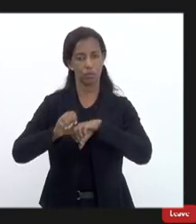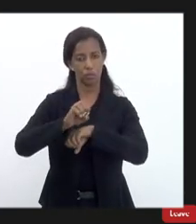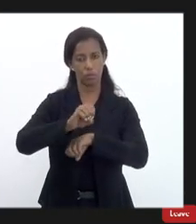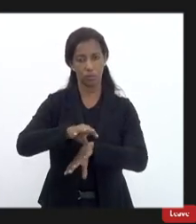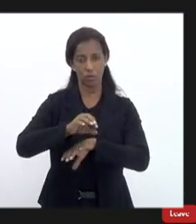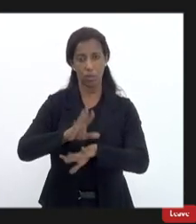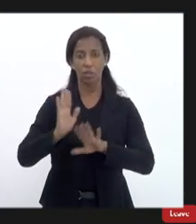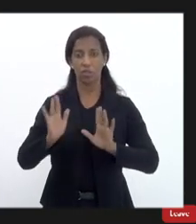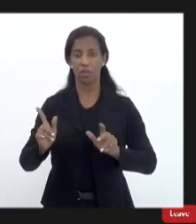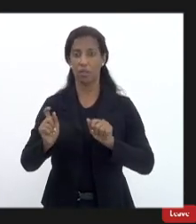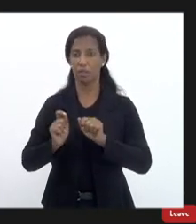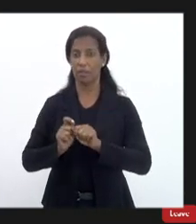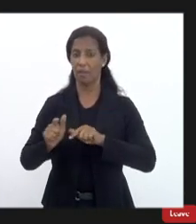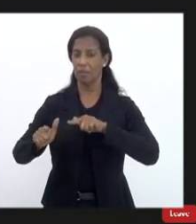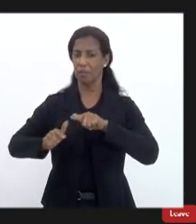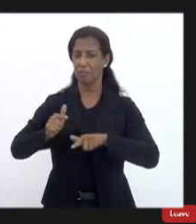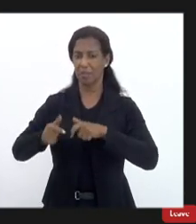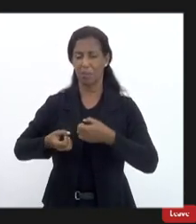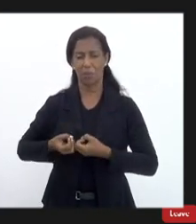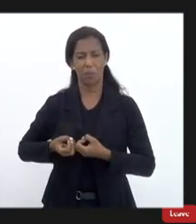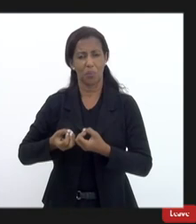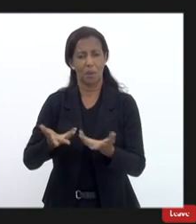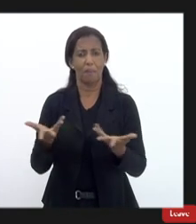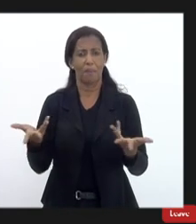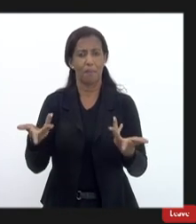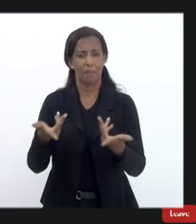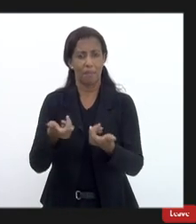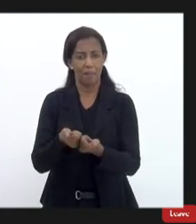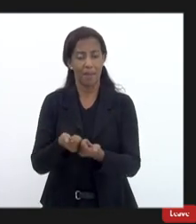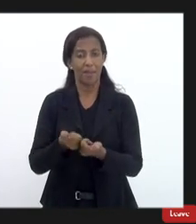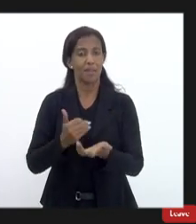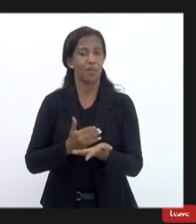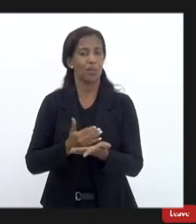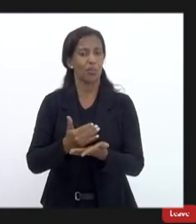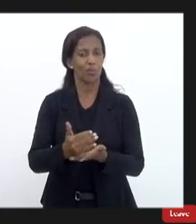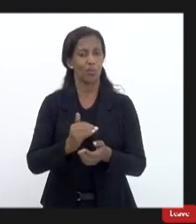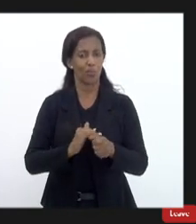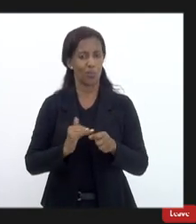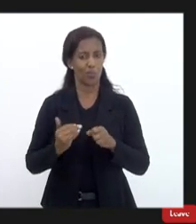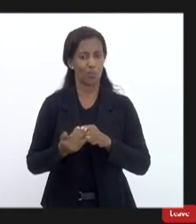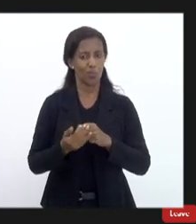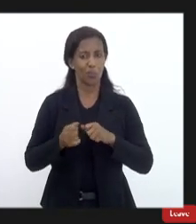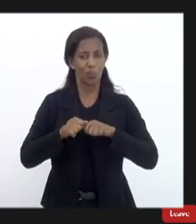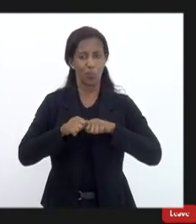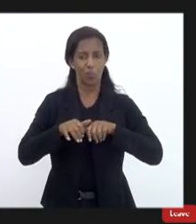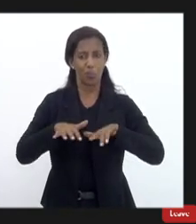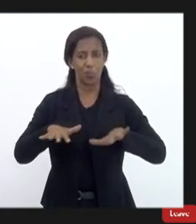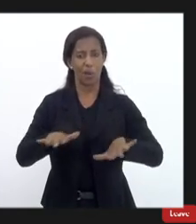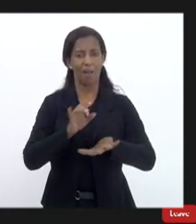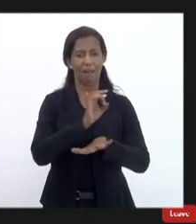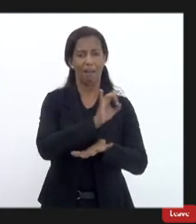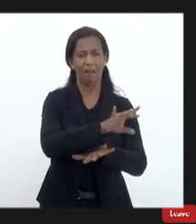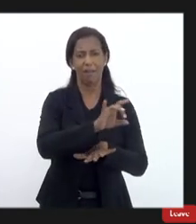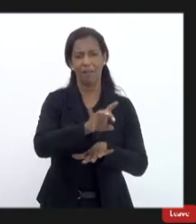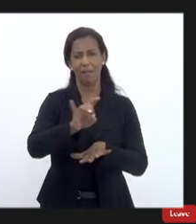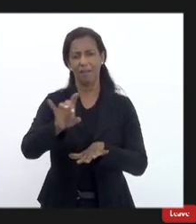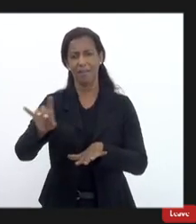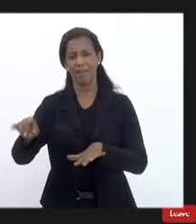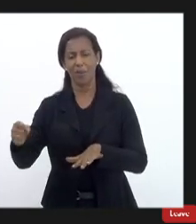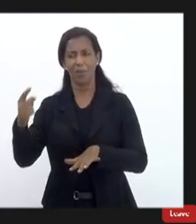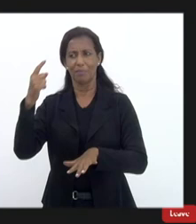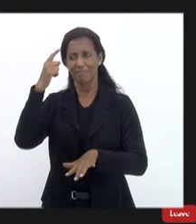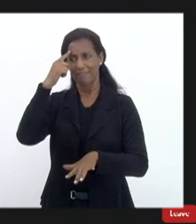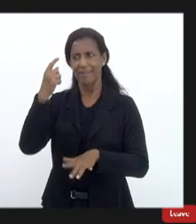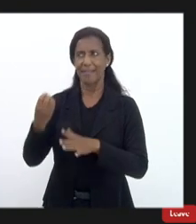fazem um trabalho de doação maravilhoso, mas desde o início da pandemia cada um deles vem se reinventando,